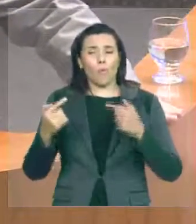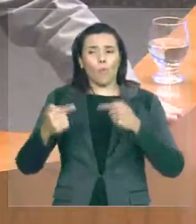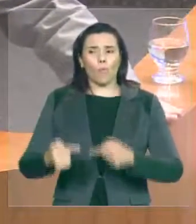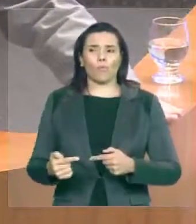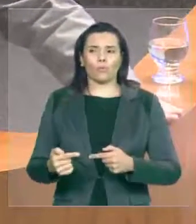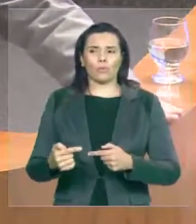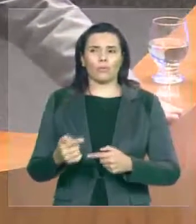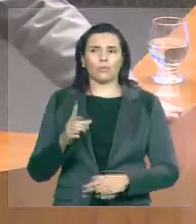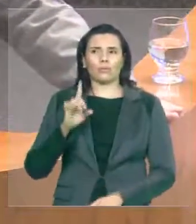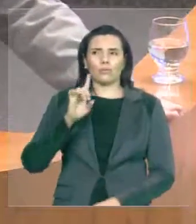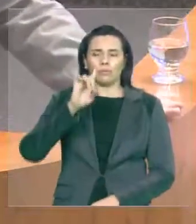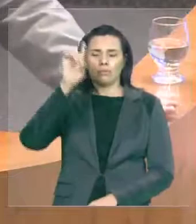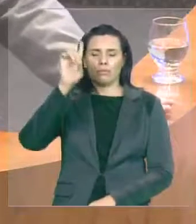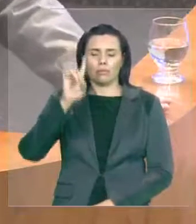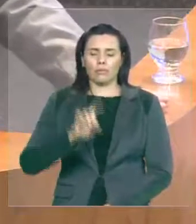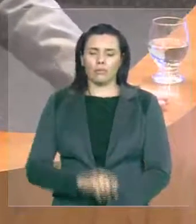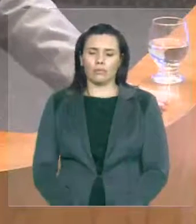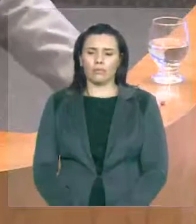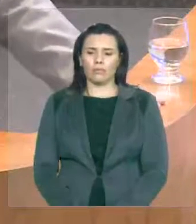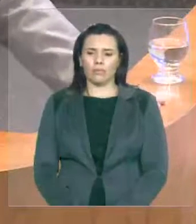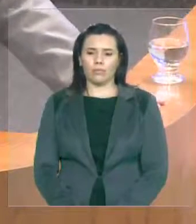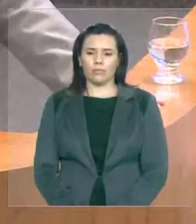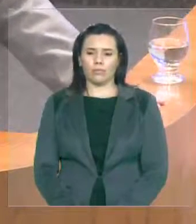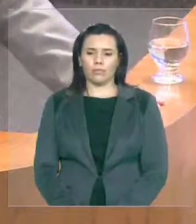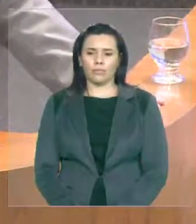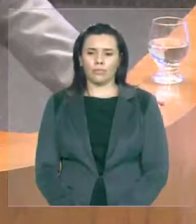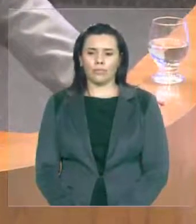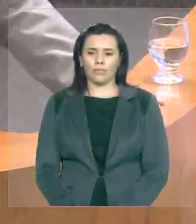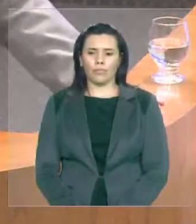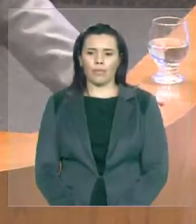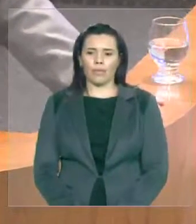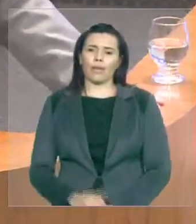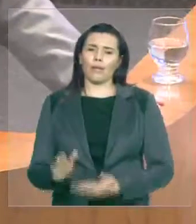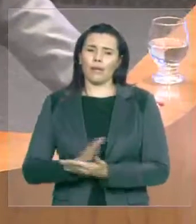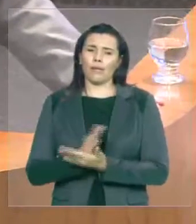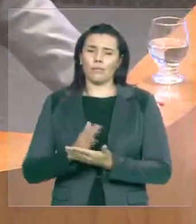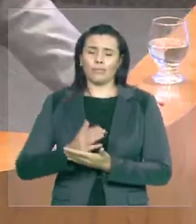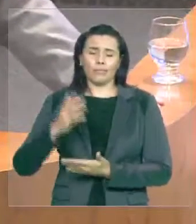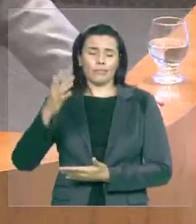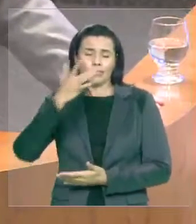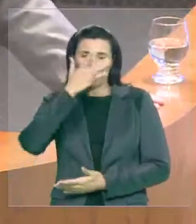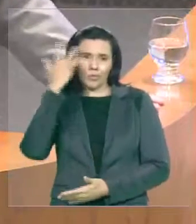que muitas vezes é invocado impropriamente